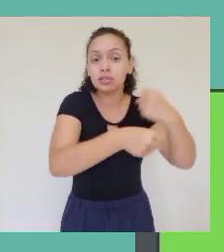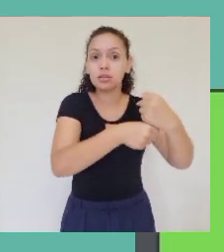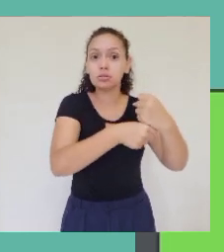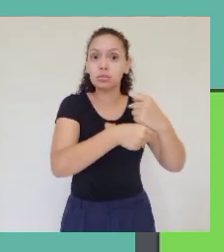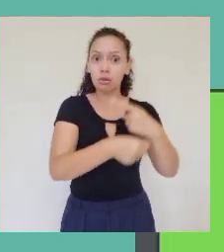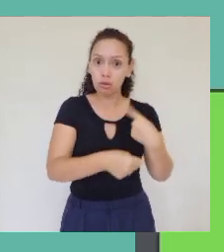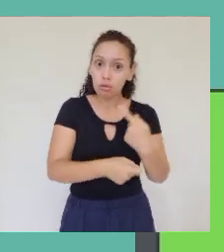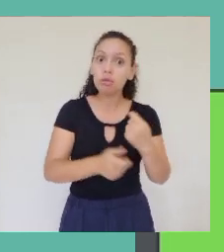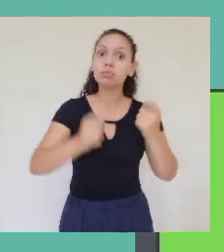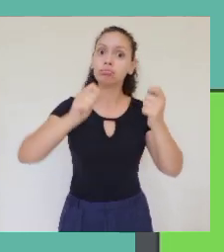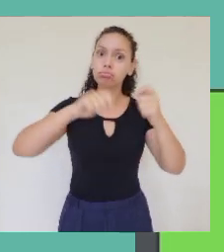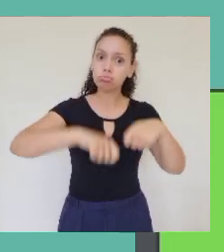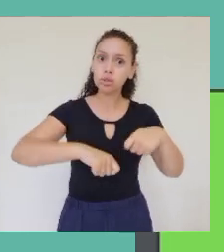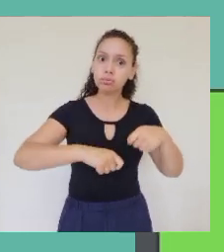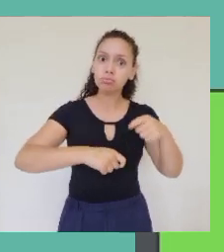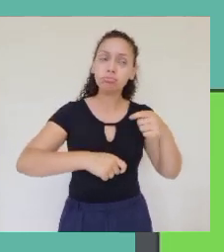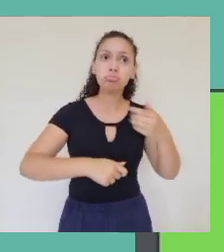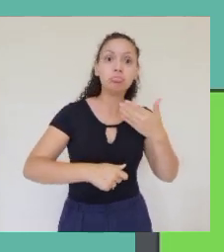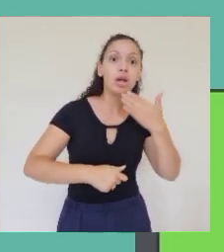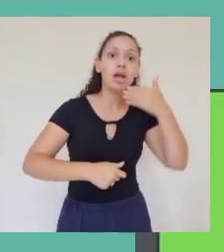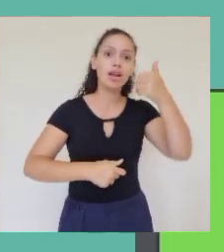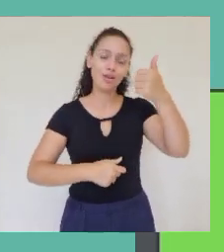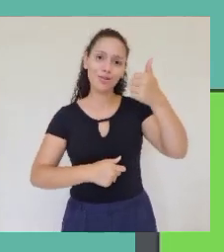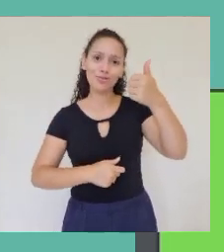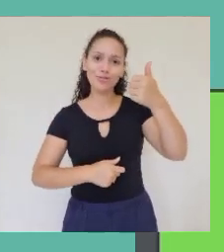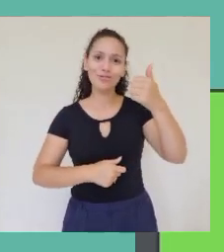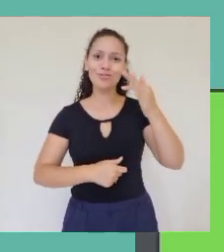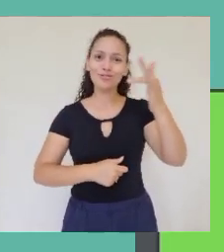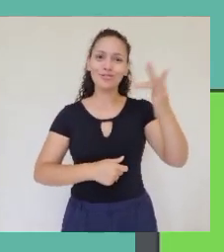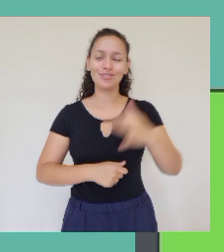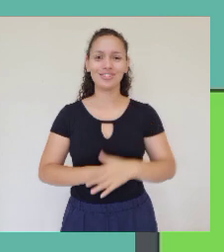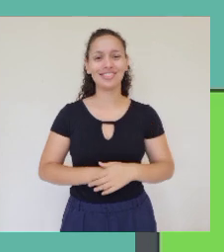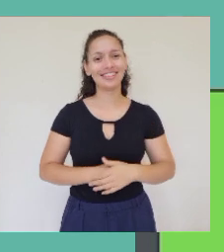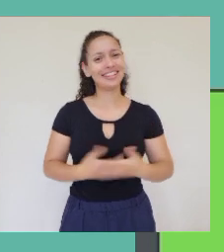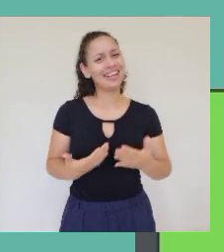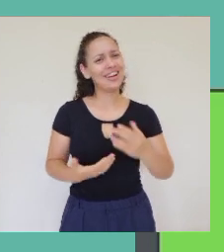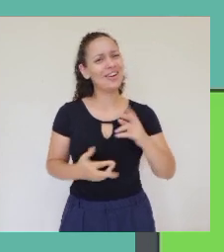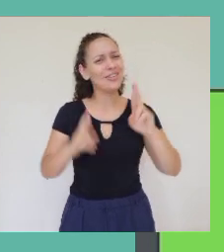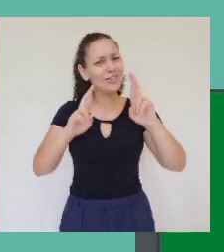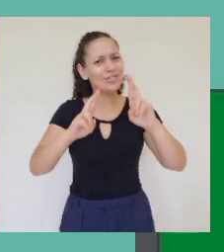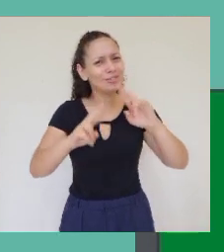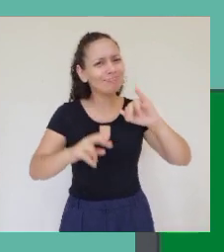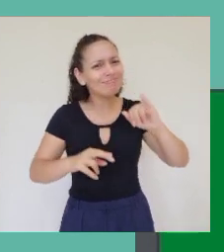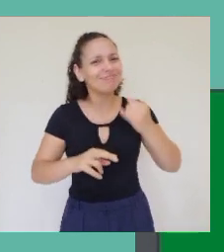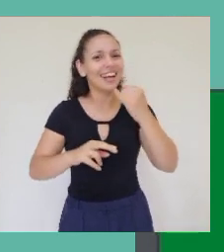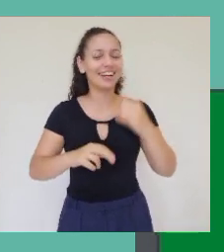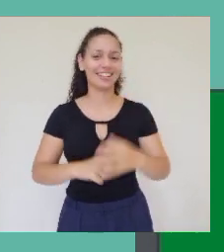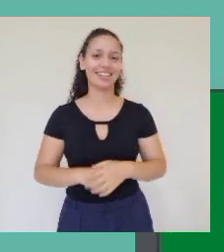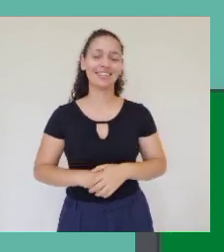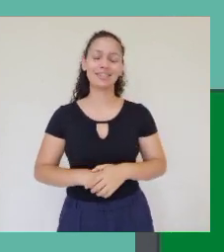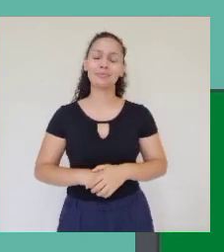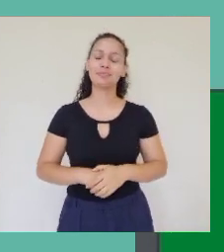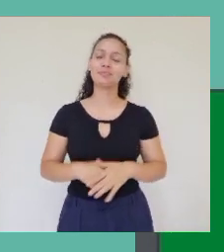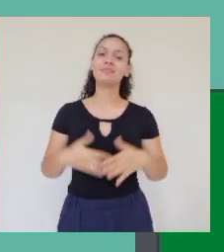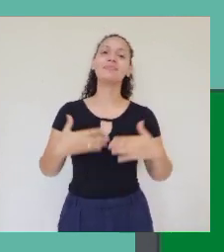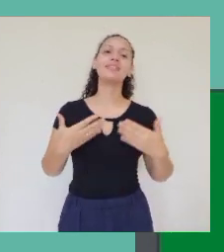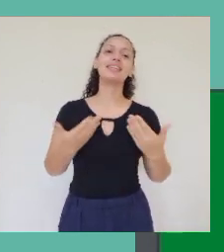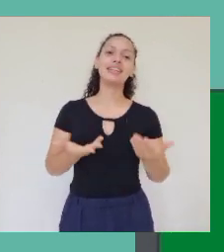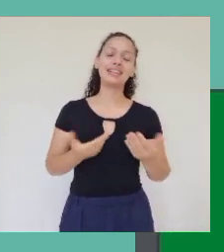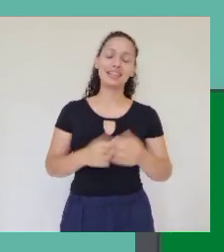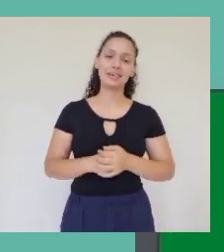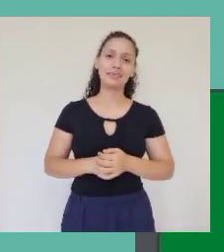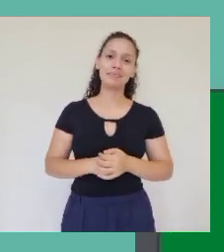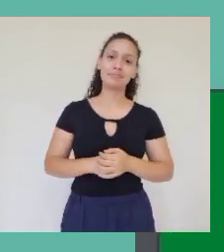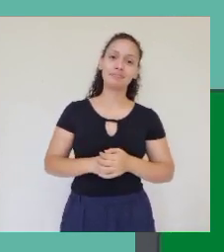frutos com bons hábitos, tá bom? Espero que seja bem proveitoso. Então, eu coloquei aqui o que será